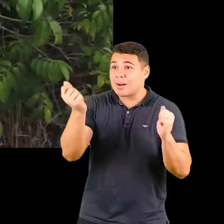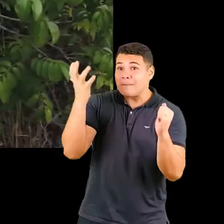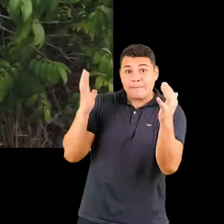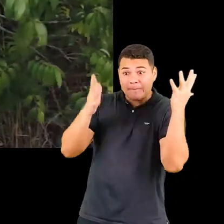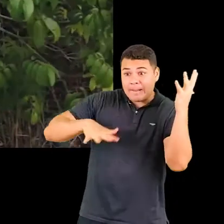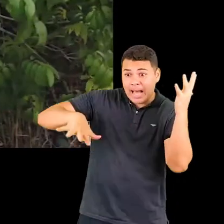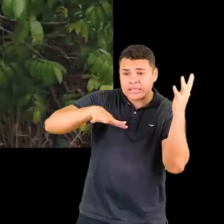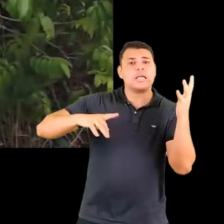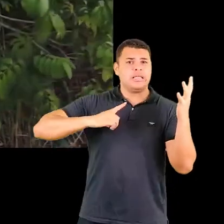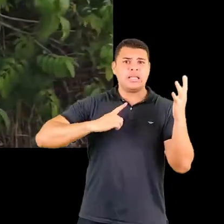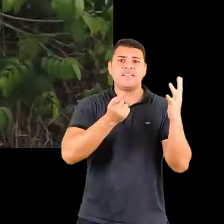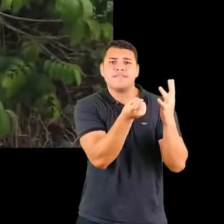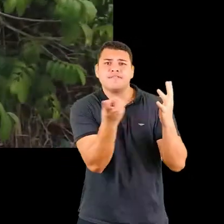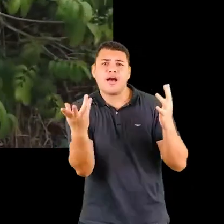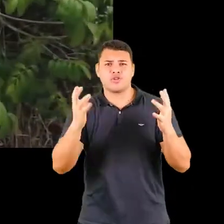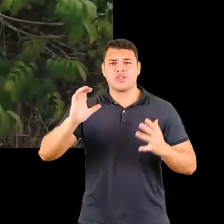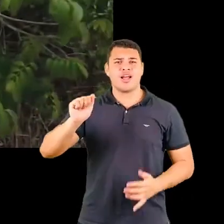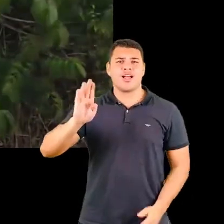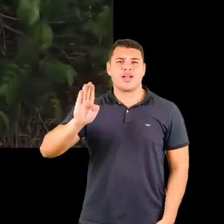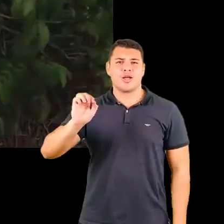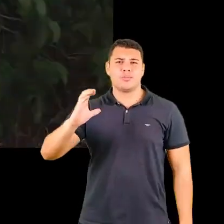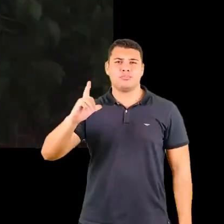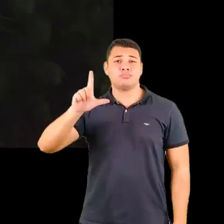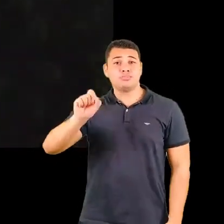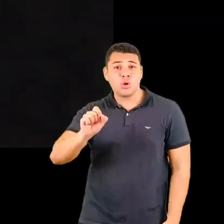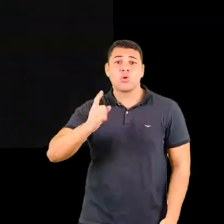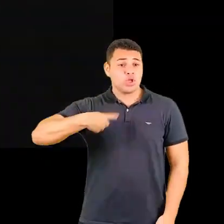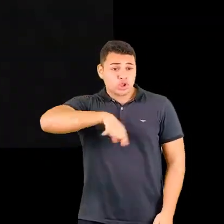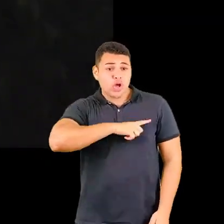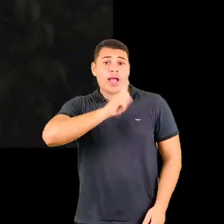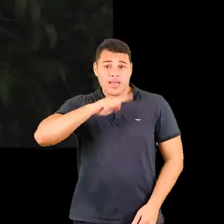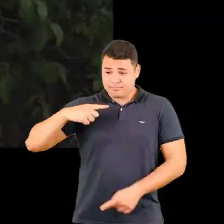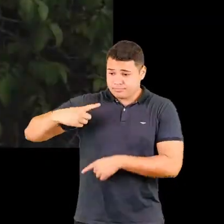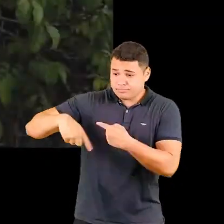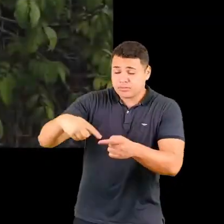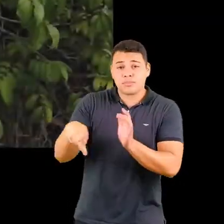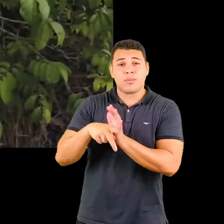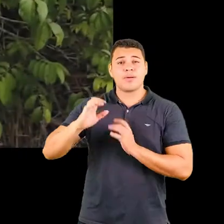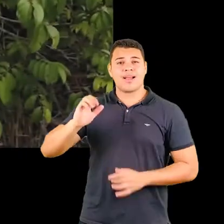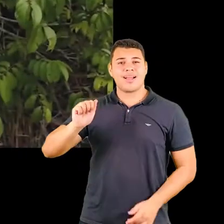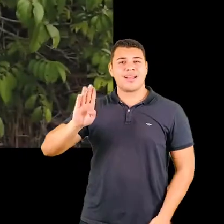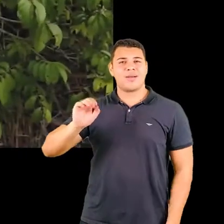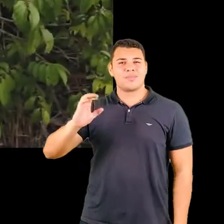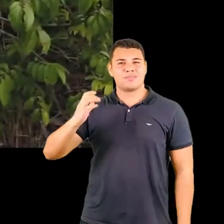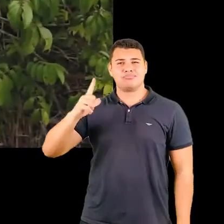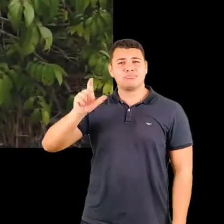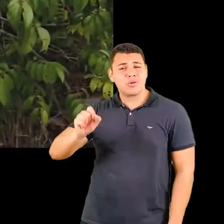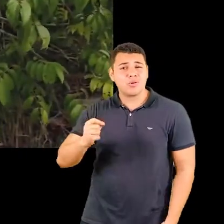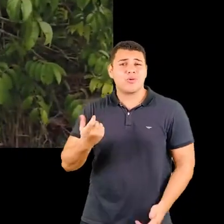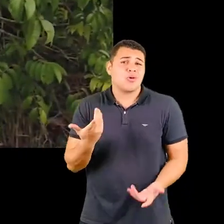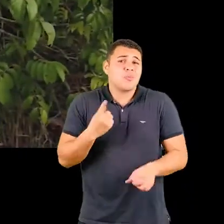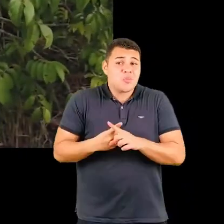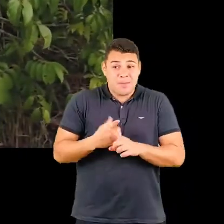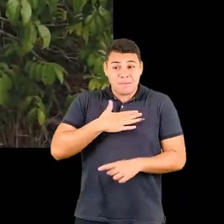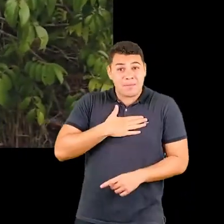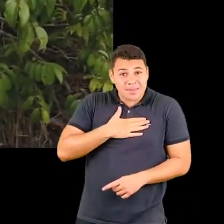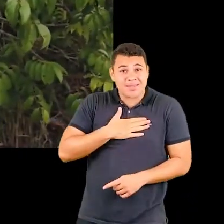tem é caboclo, né? Nós somos caboclo de naturalidade. Caboclo, pra mim, significa as matas.